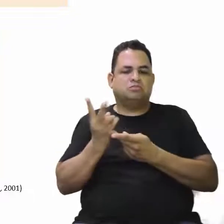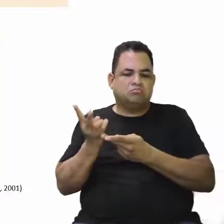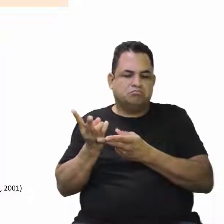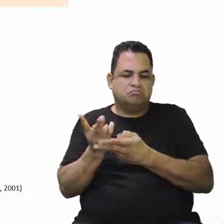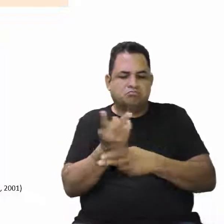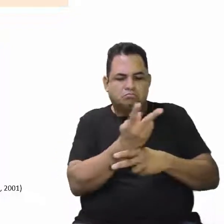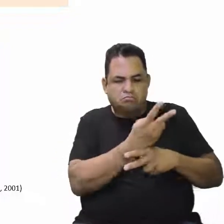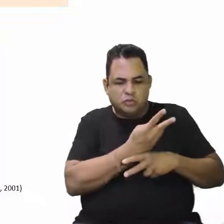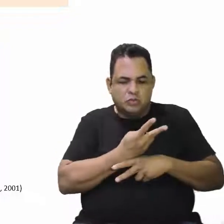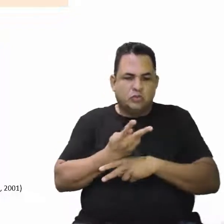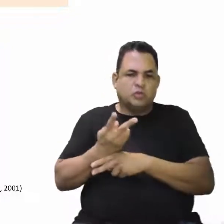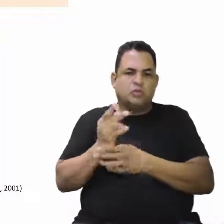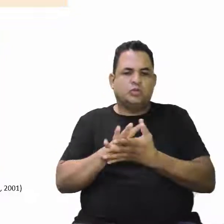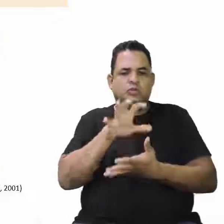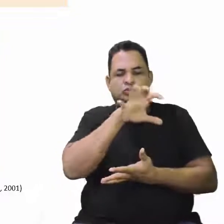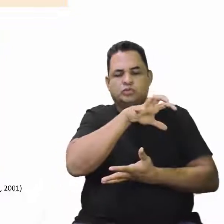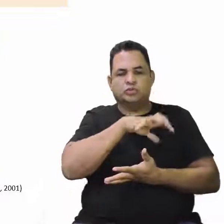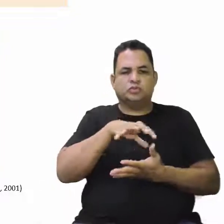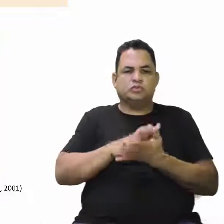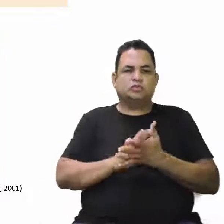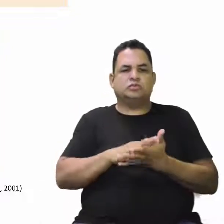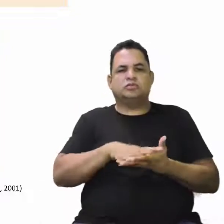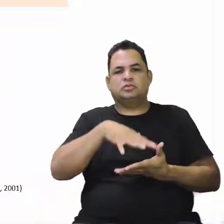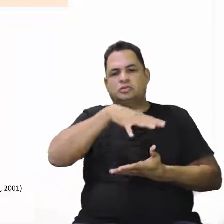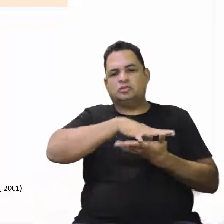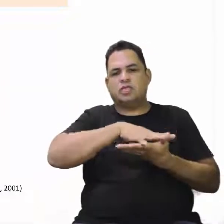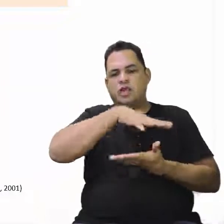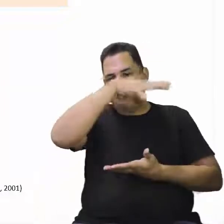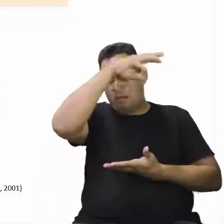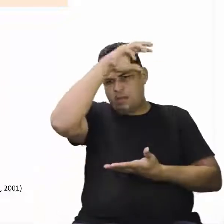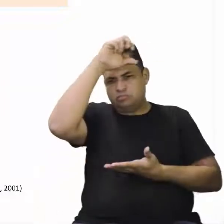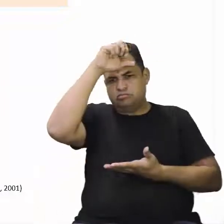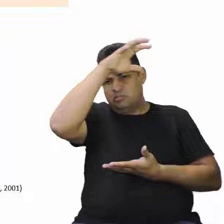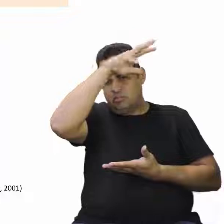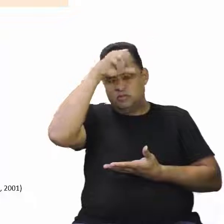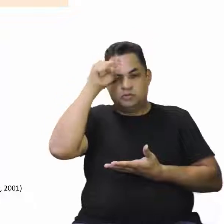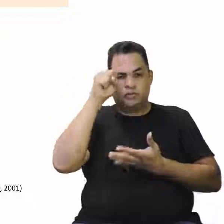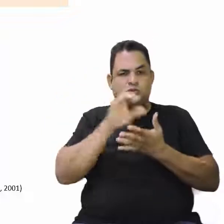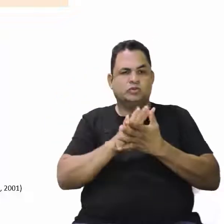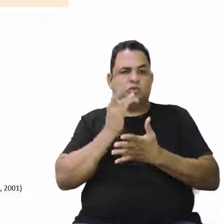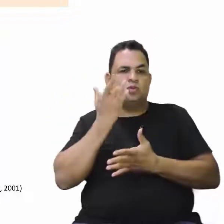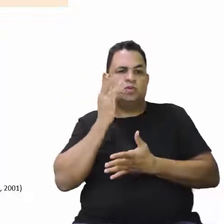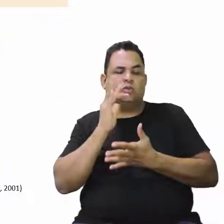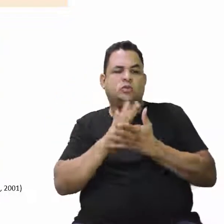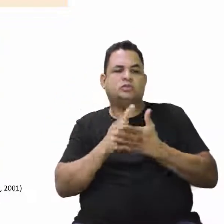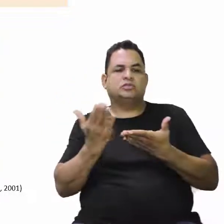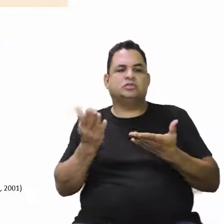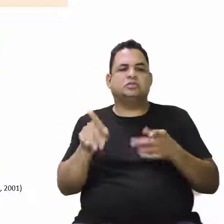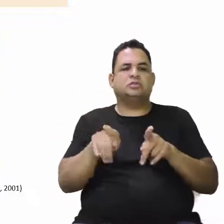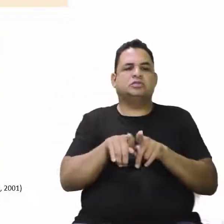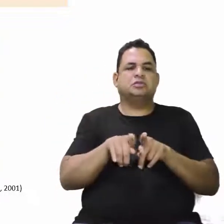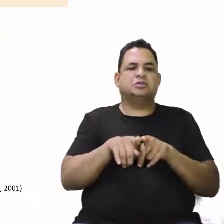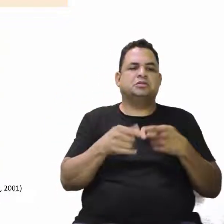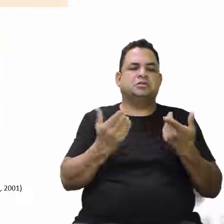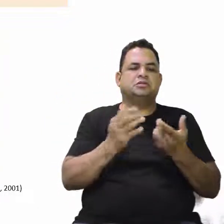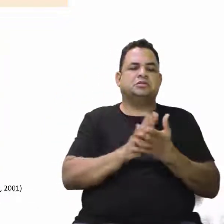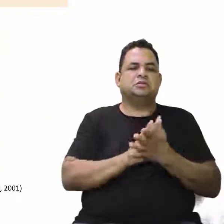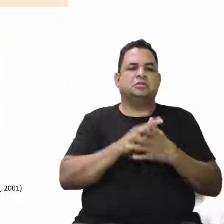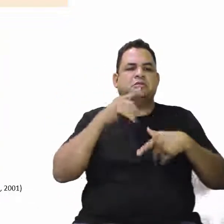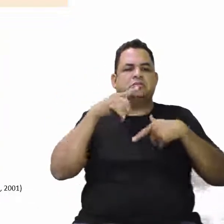nessas regiões aqui, Rondônia, Mato Grosso, do ouro. Rondônia também já foi destaque na produção